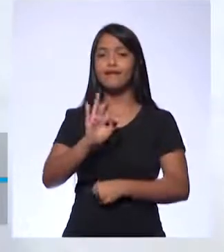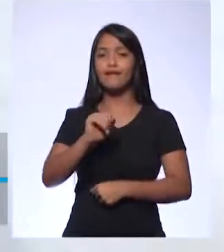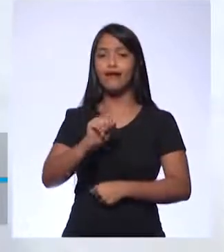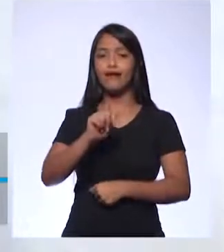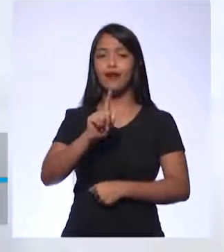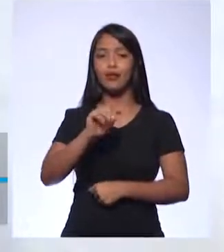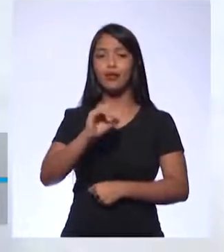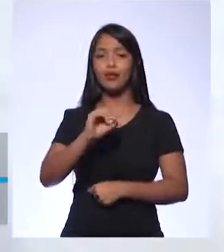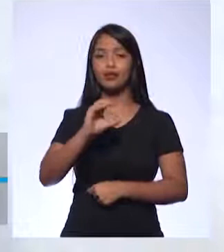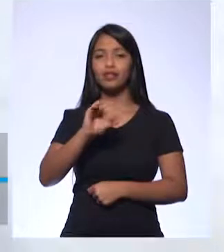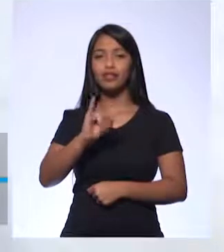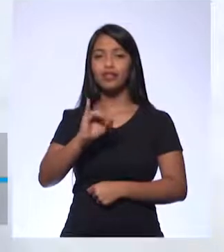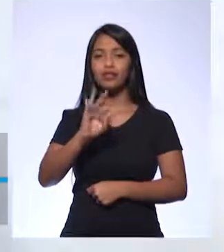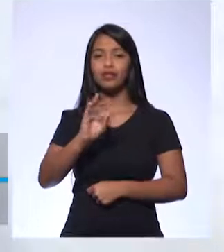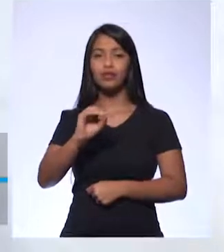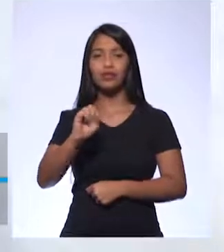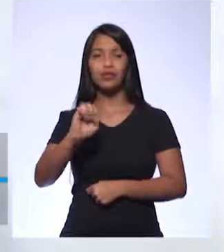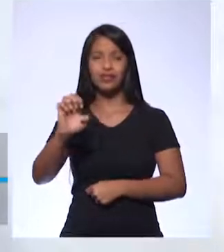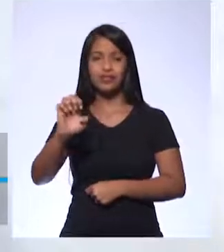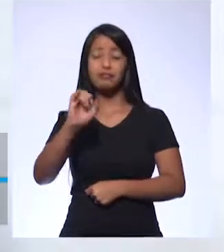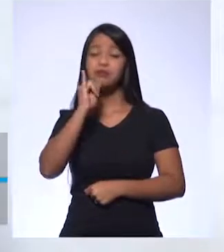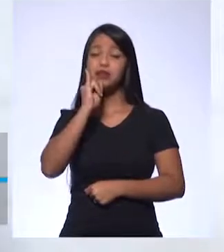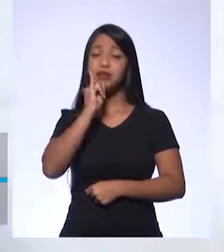amebas fazem isso para se alimentar.